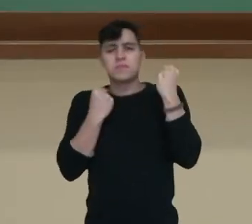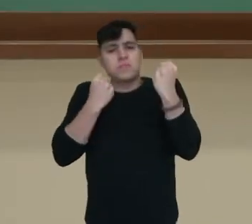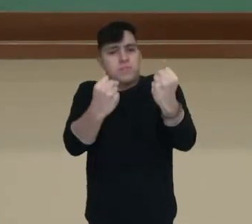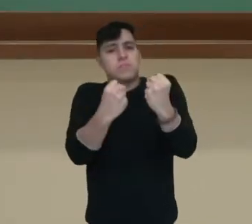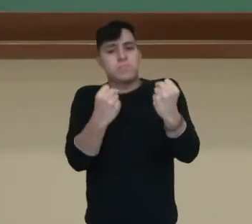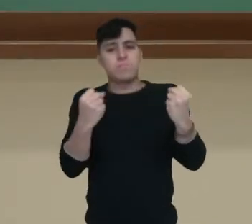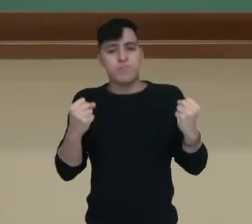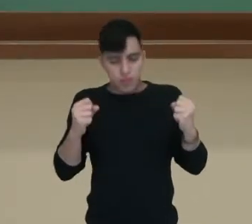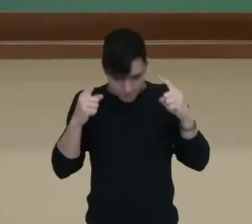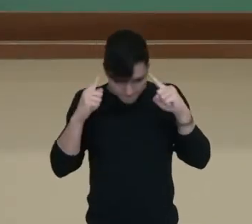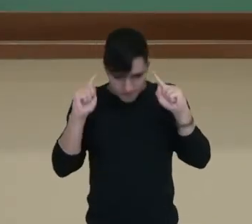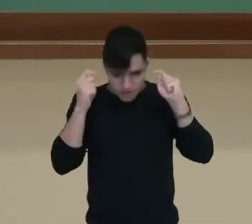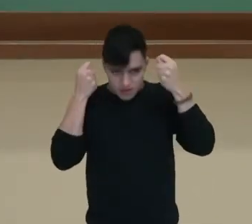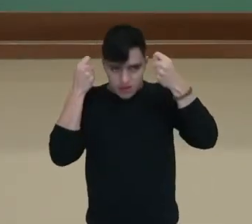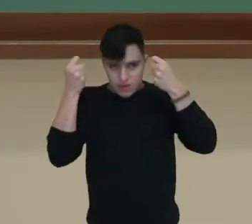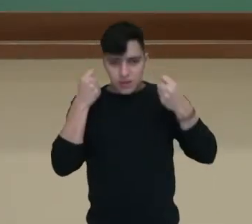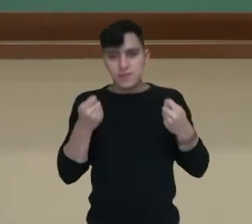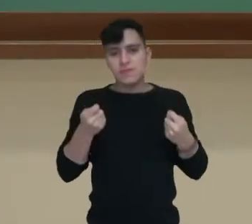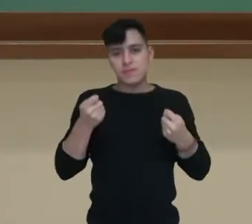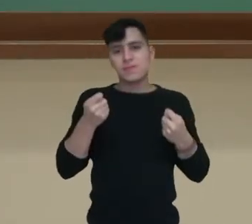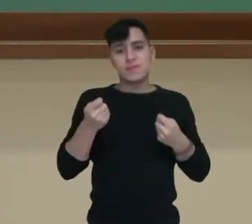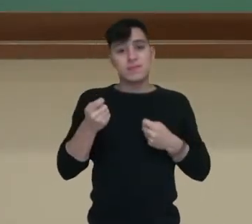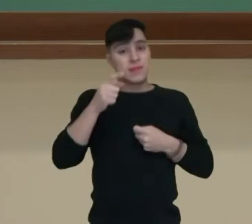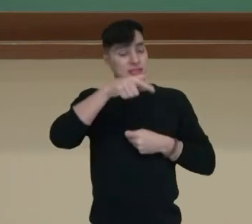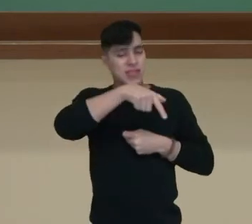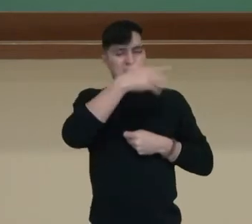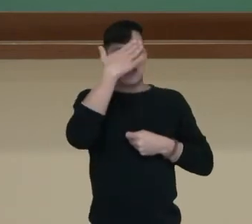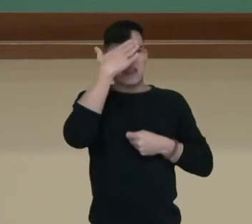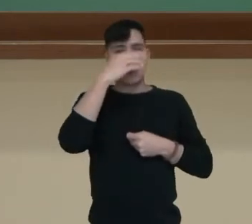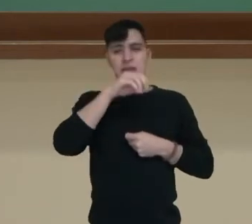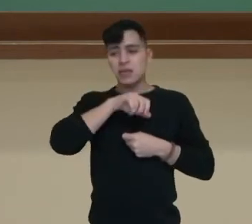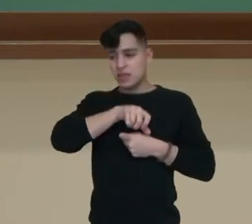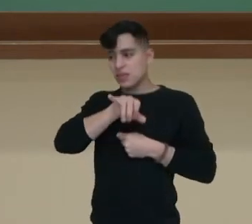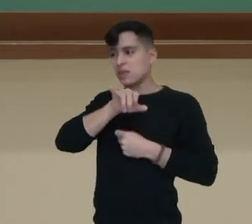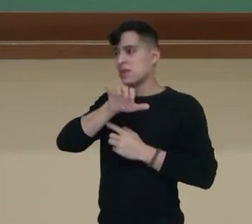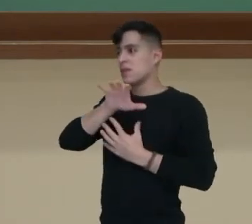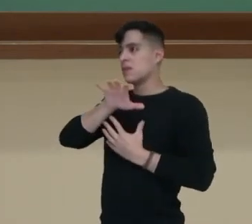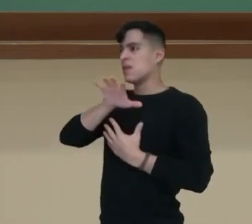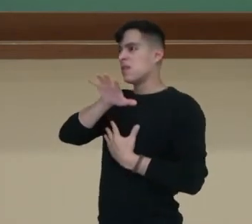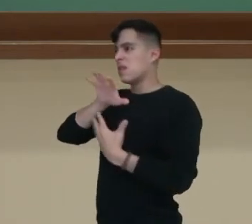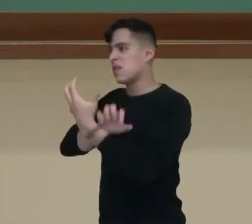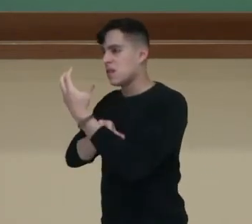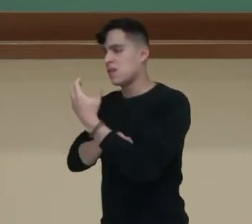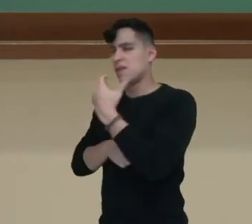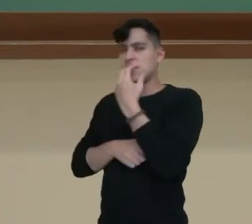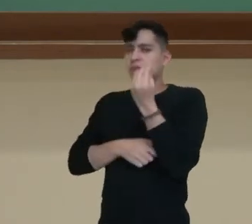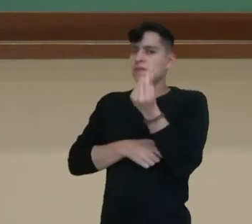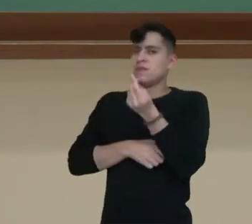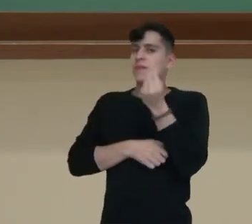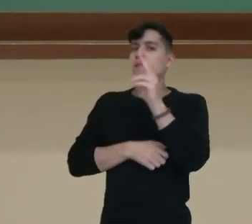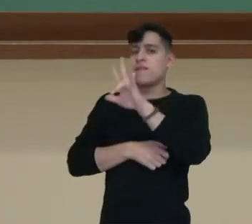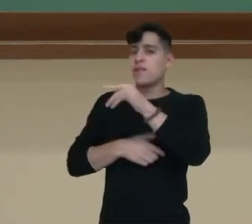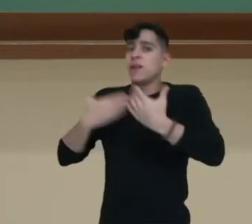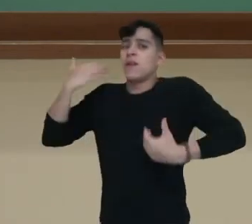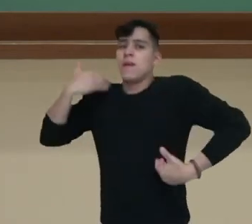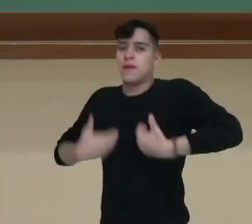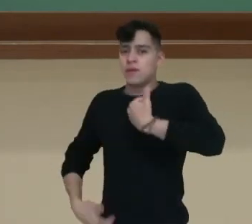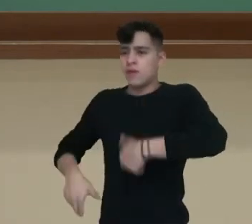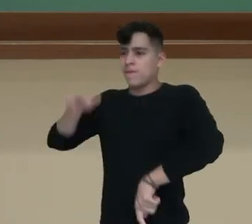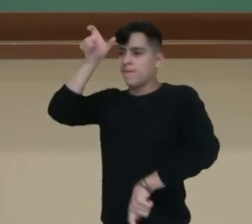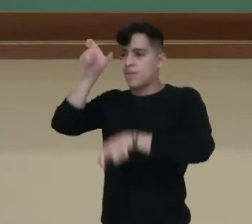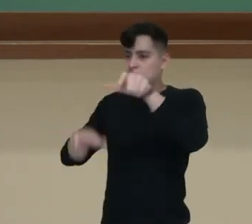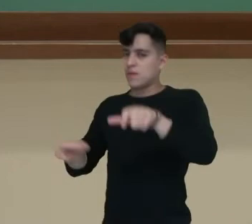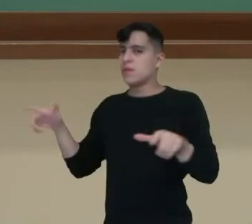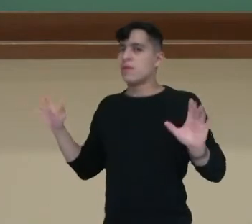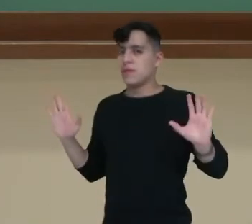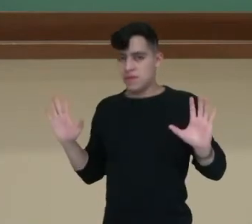um controle mental. Ela não sai porque ela sabe se ela brigar, como ela já é praticante de luta, ela vai machucar algumas pessoas. Então,